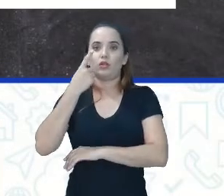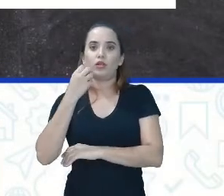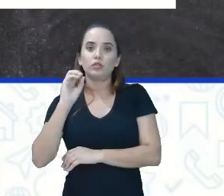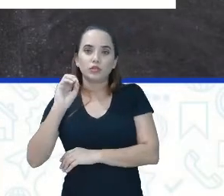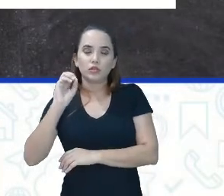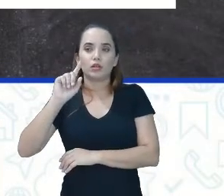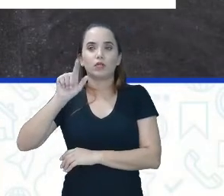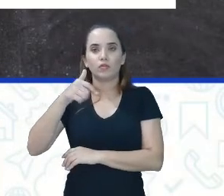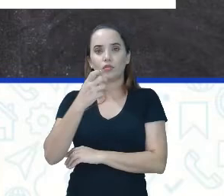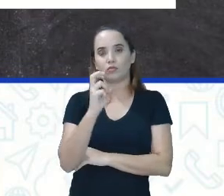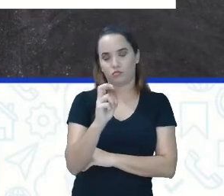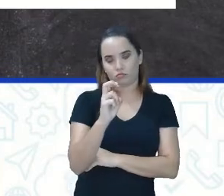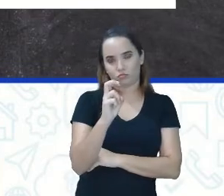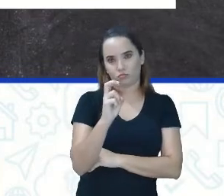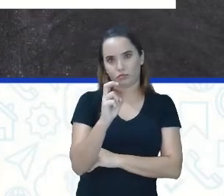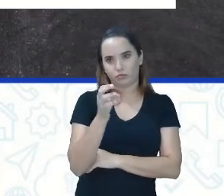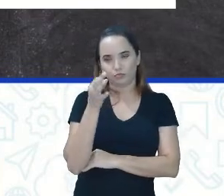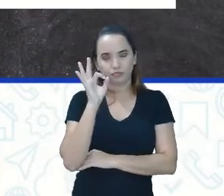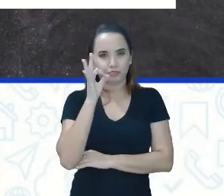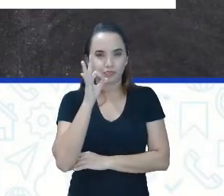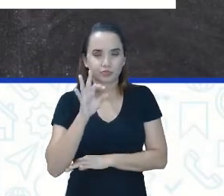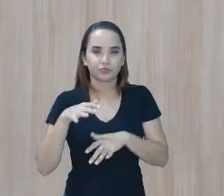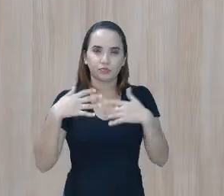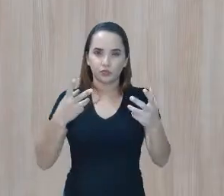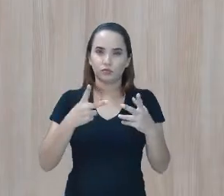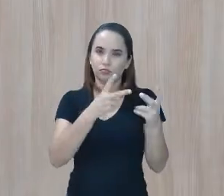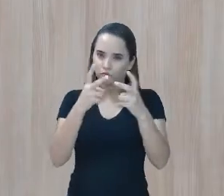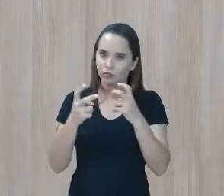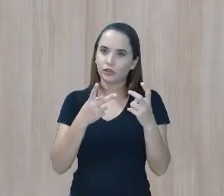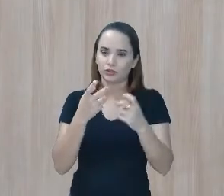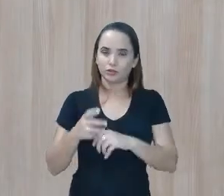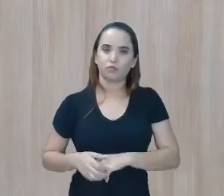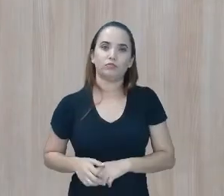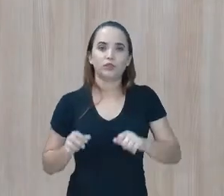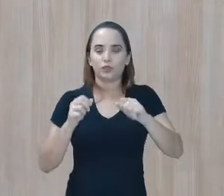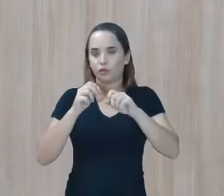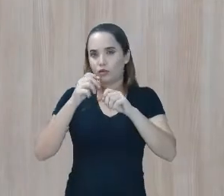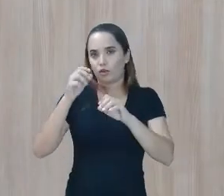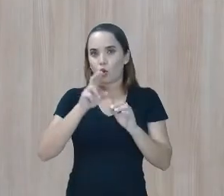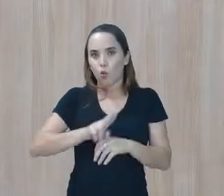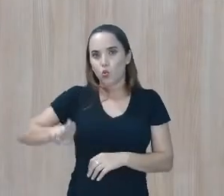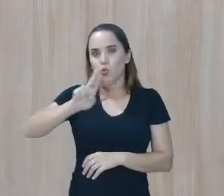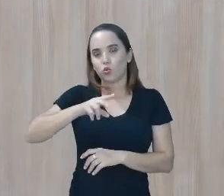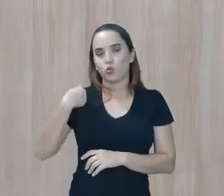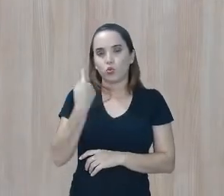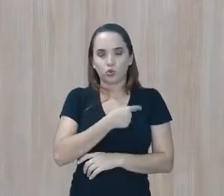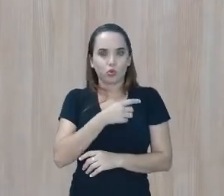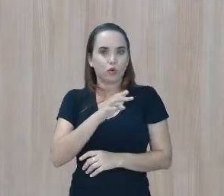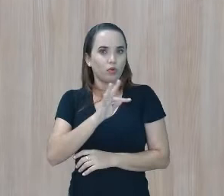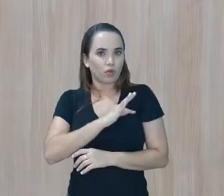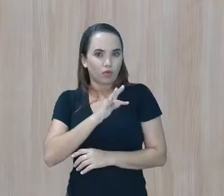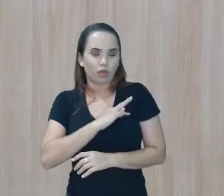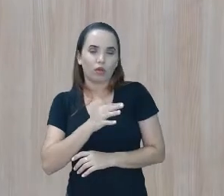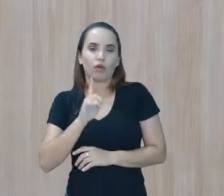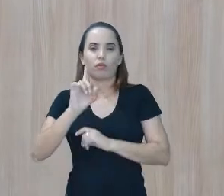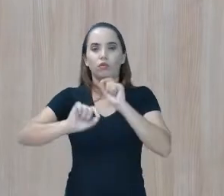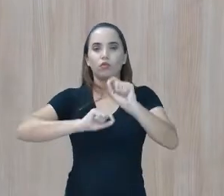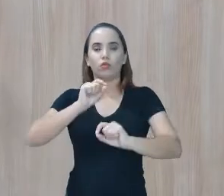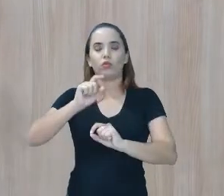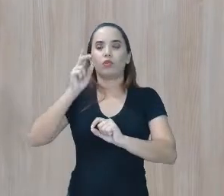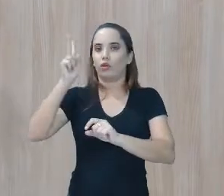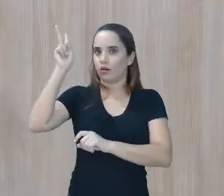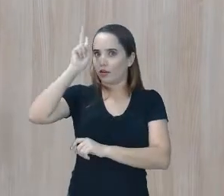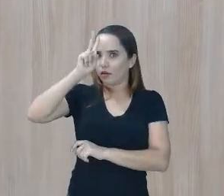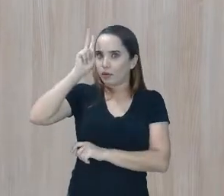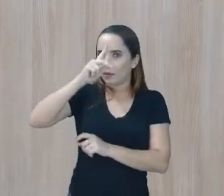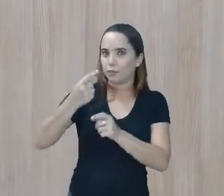o 0,5. Tá certo? Então, percebe que a lógica que a gente usou nessa aula foi relembrar